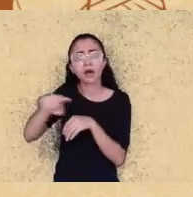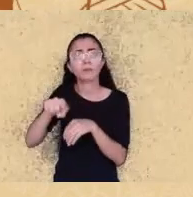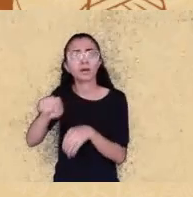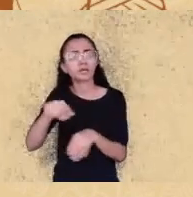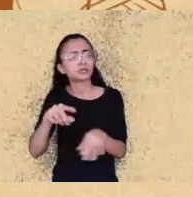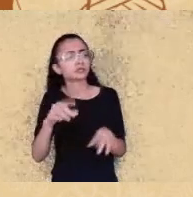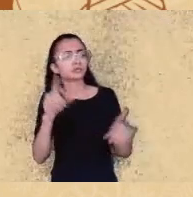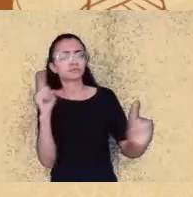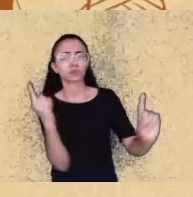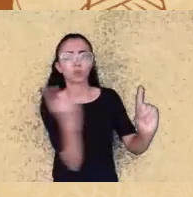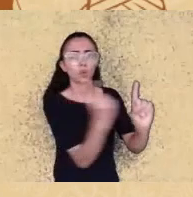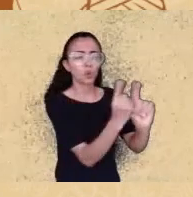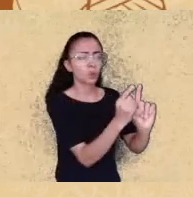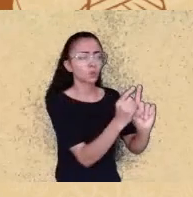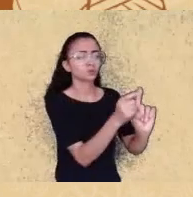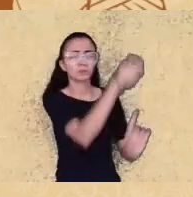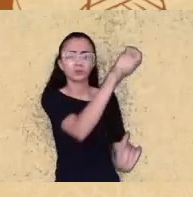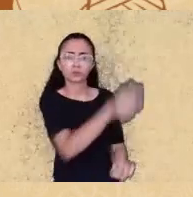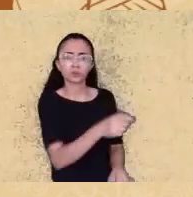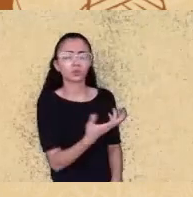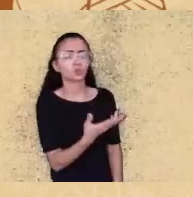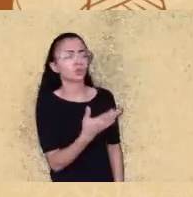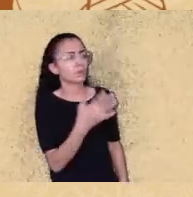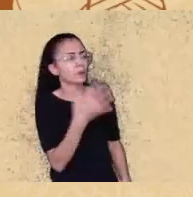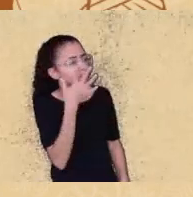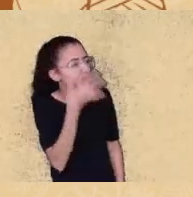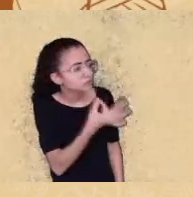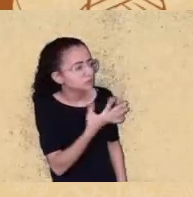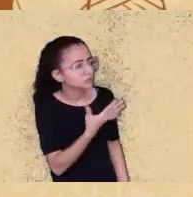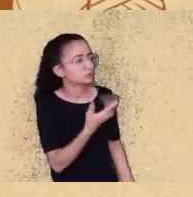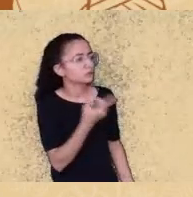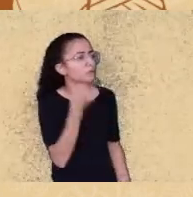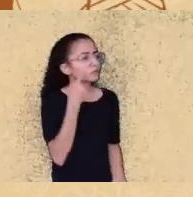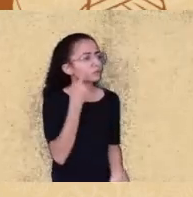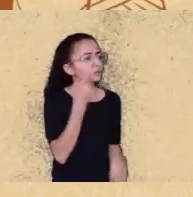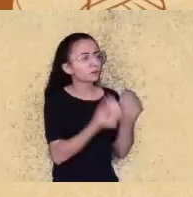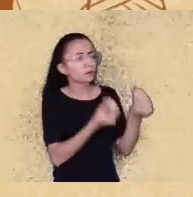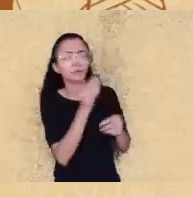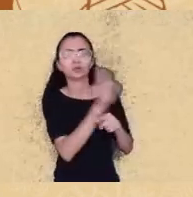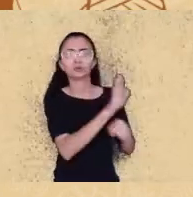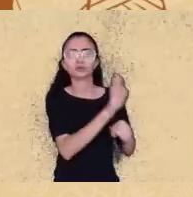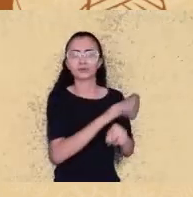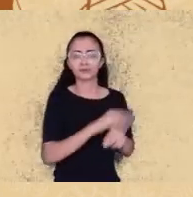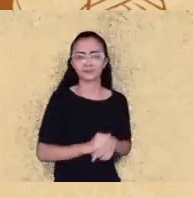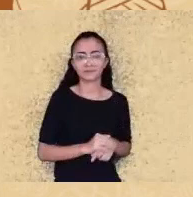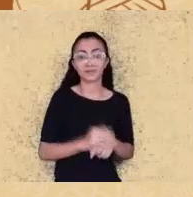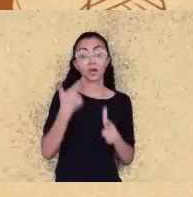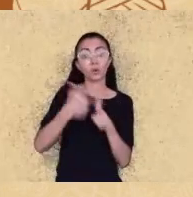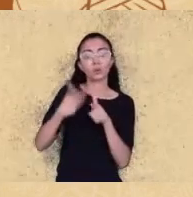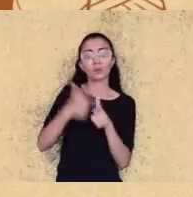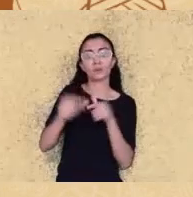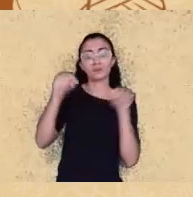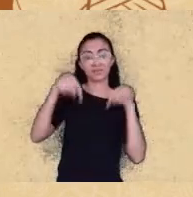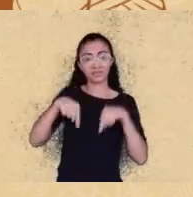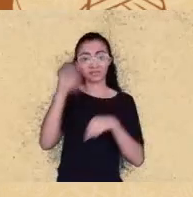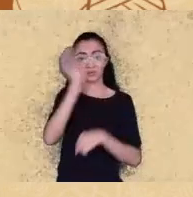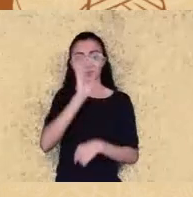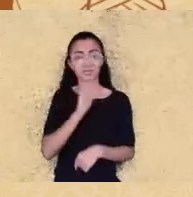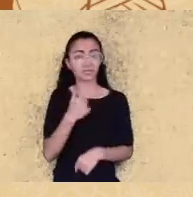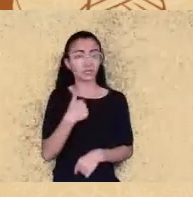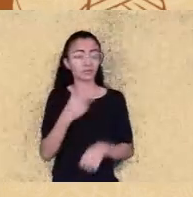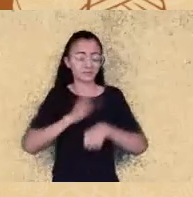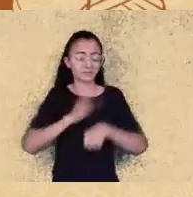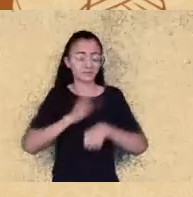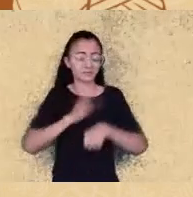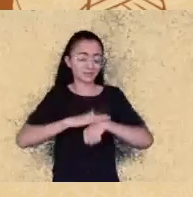muito importante. O problema é que eu não tive nem tempo de parar isso, de fazer isso aqui. Eu já comentei em diferentes